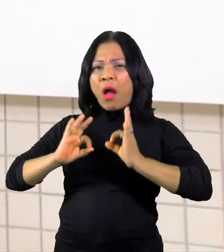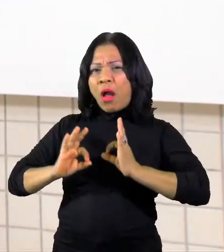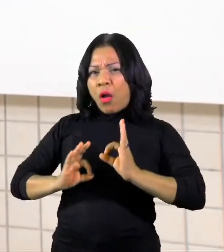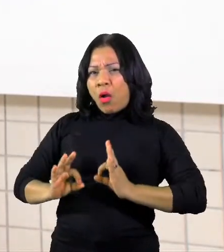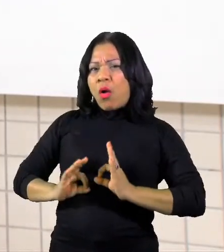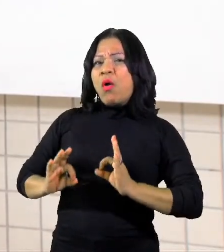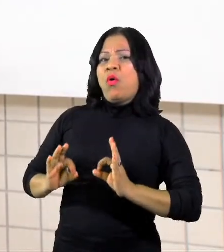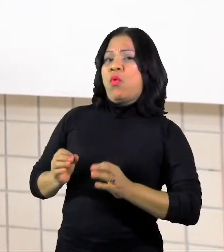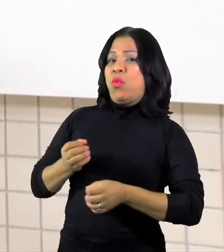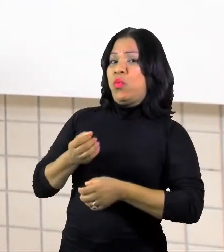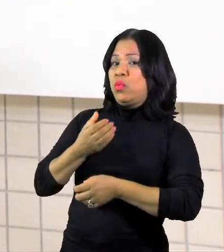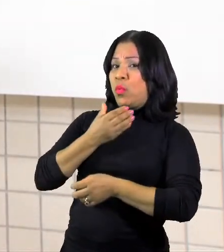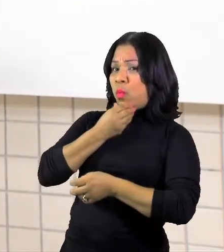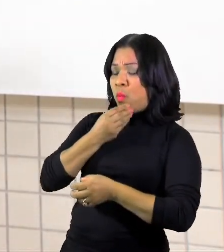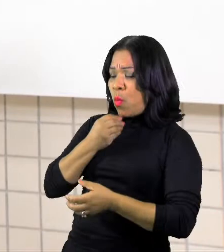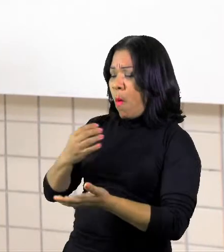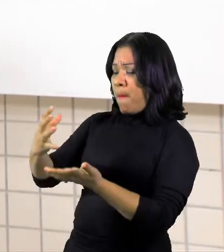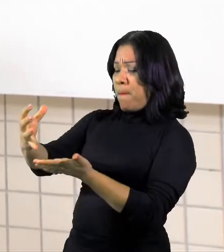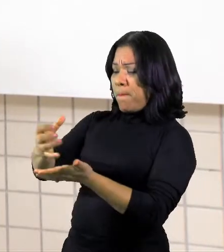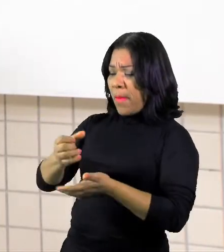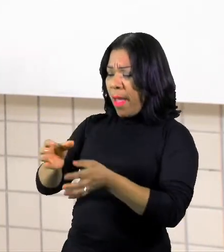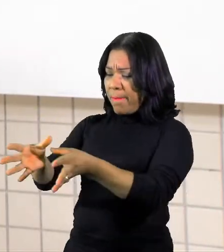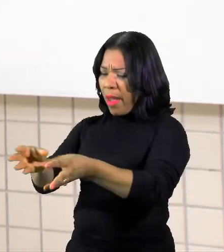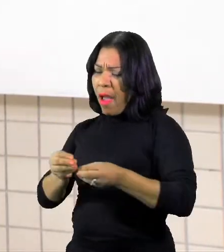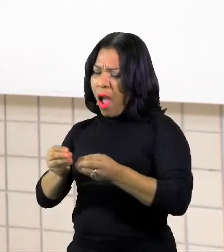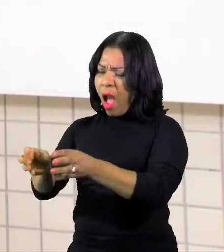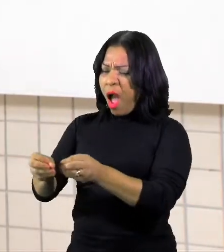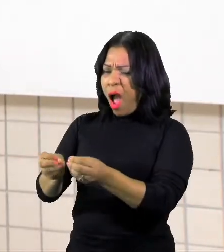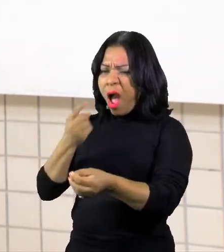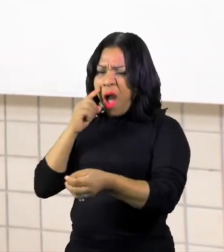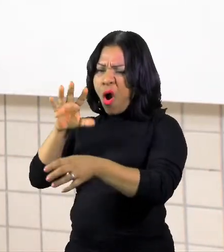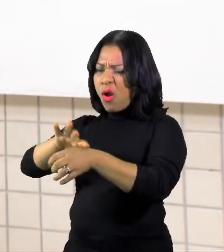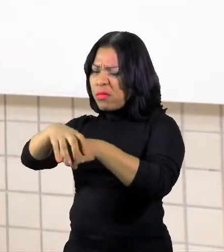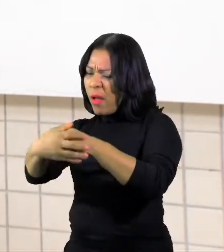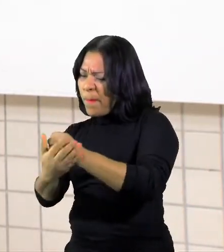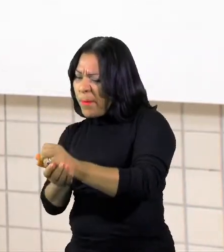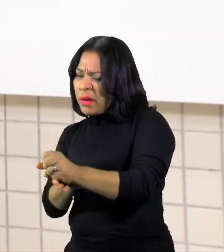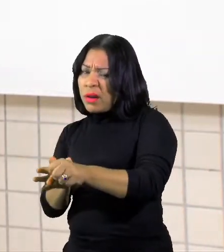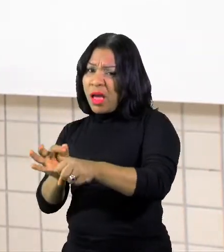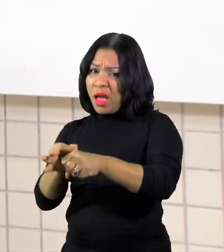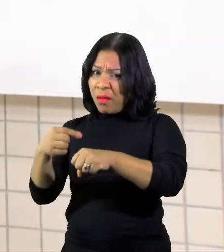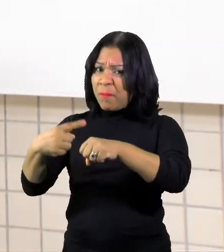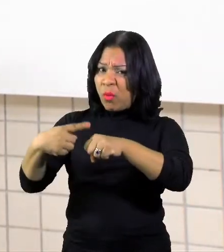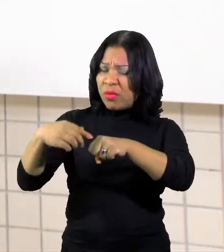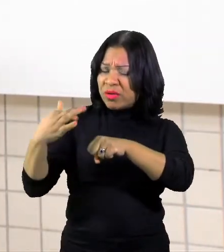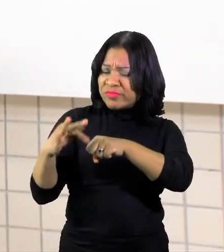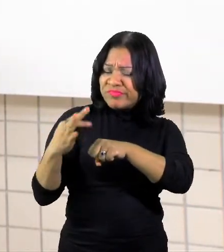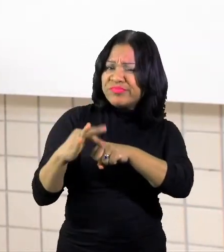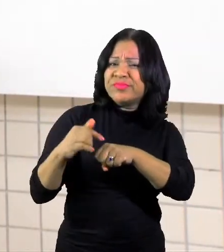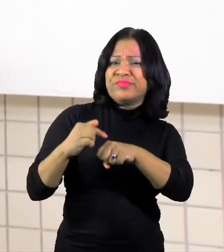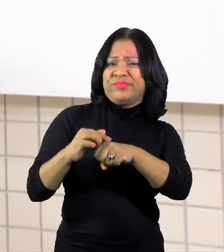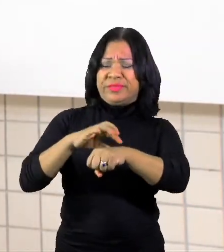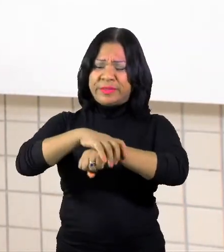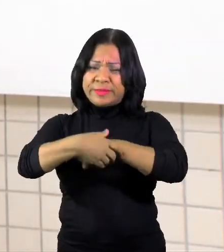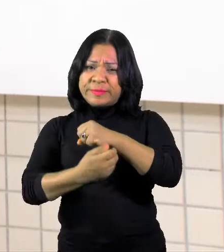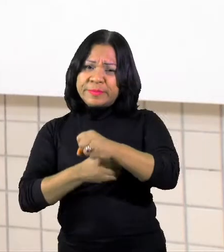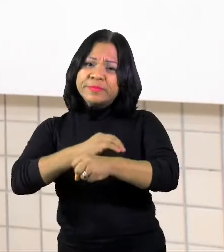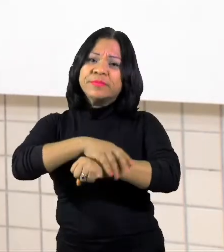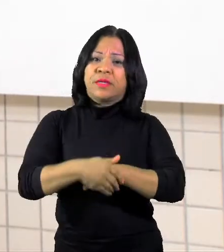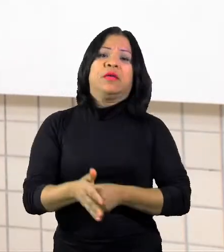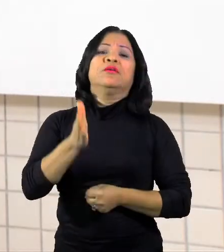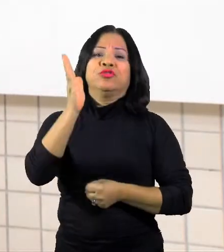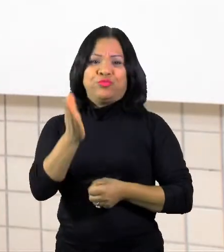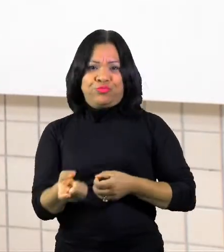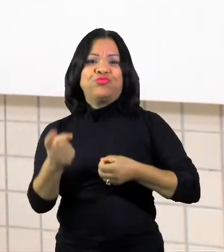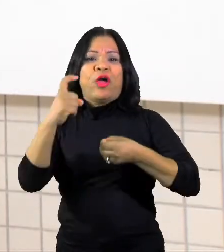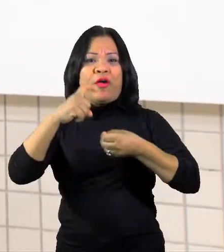capturaram ela queimou as patas dela, e aí fizeram todo o tratamento e ela já está de volta lá no Pantanal, depois